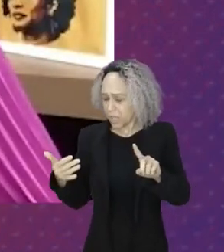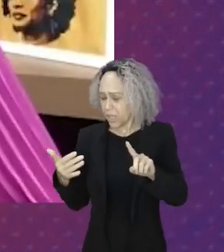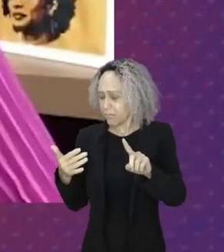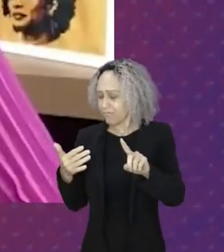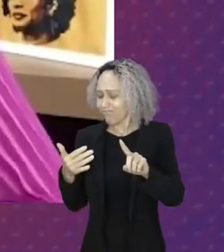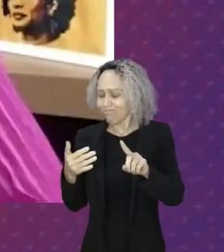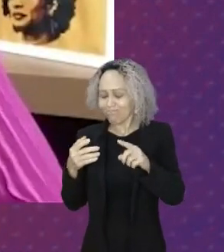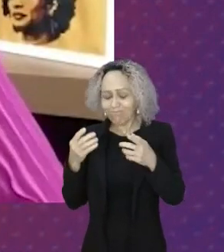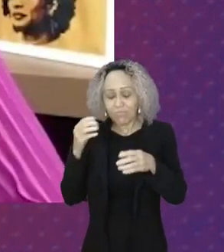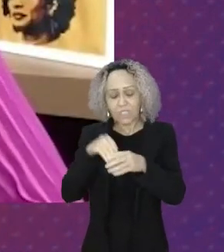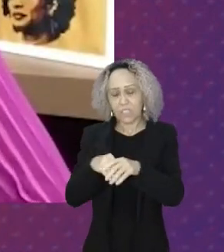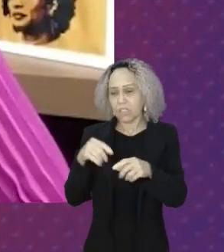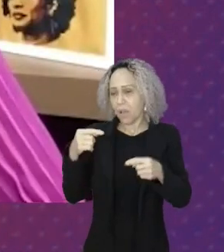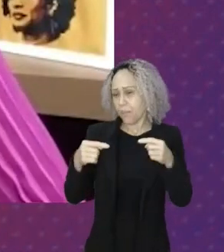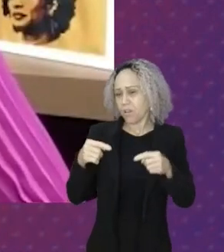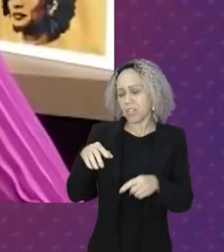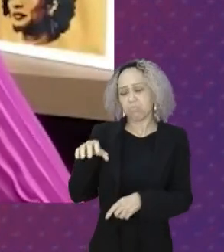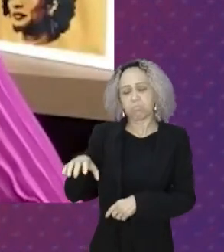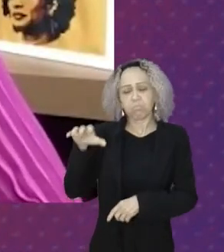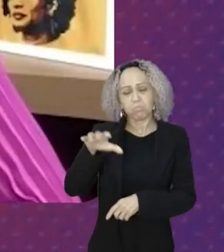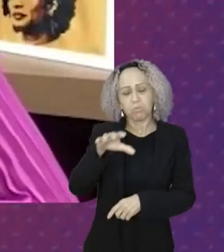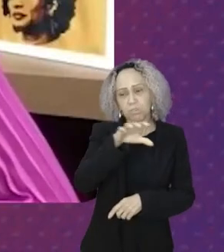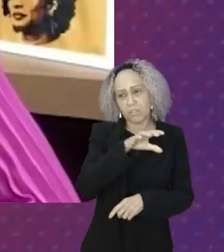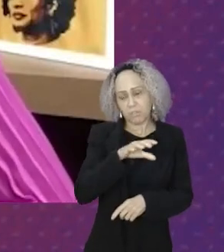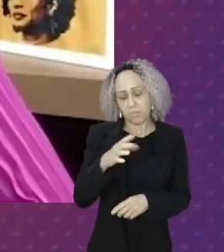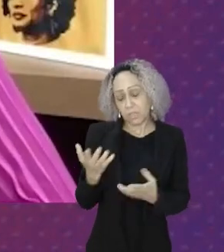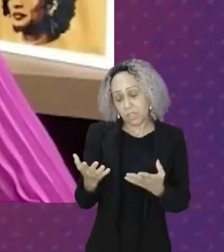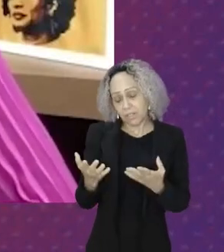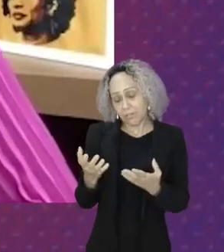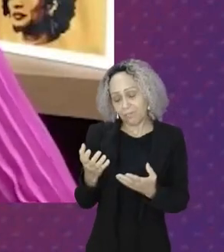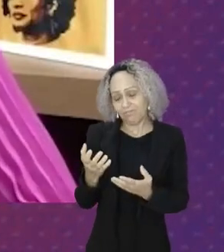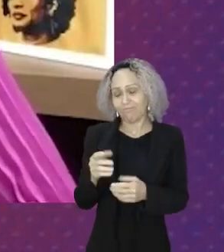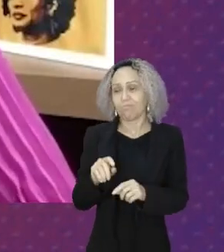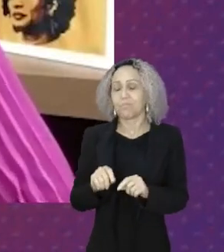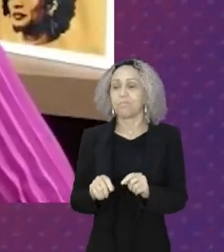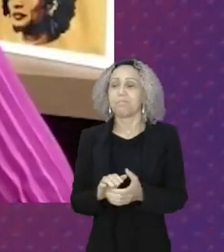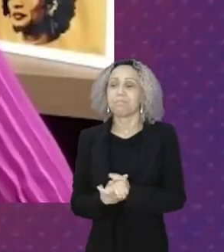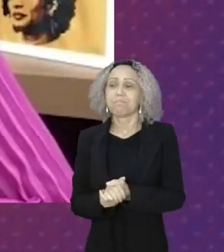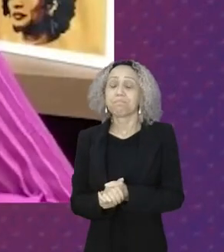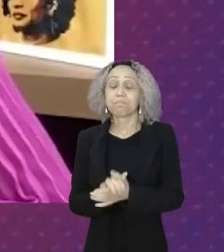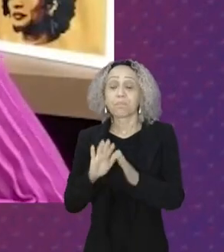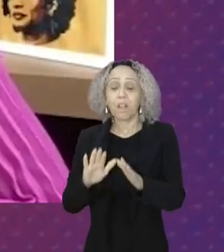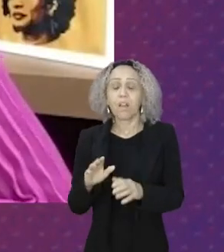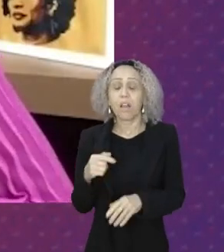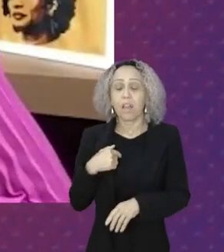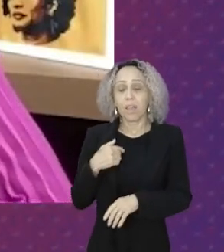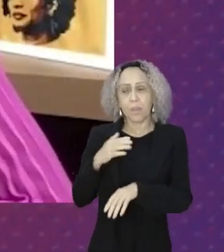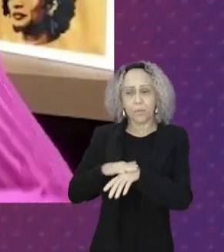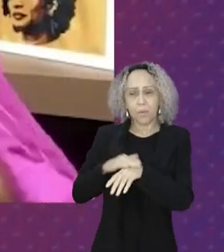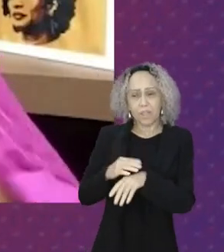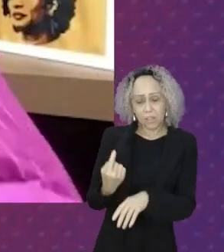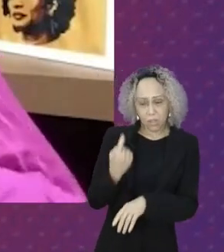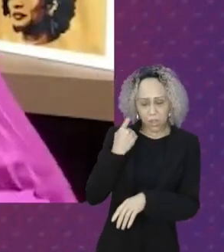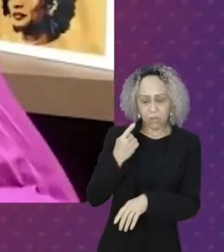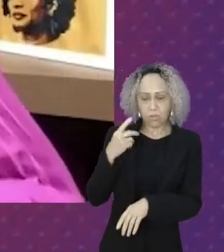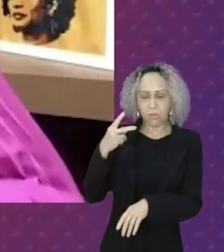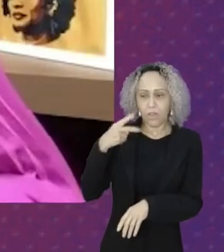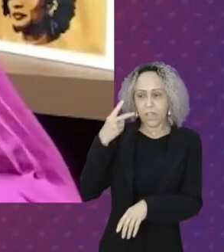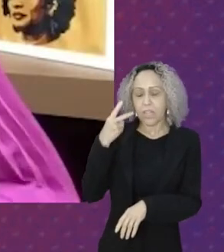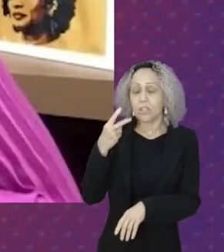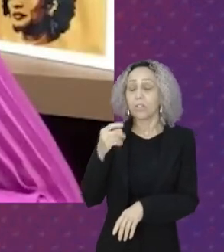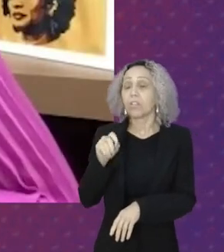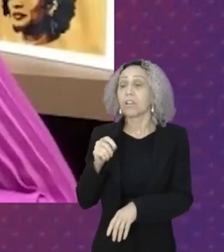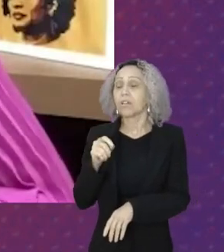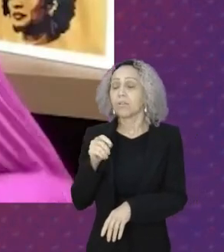na política e em todos os espaços de decisão. Quando eu estava vereadora, eu apresentei, por exemplo, o Dia